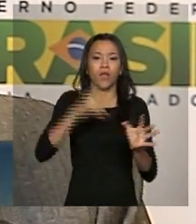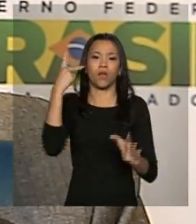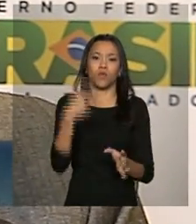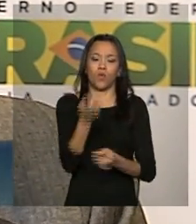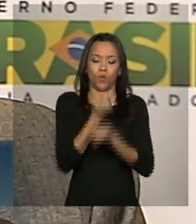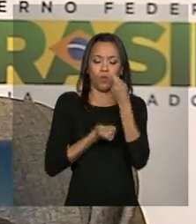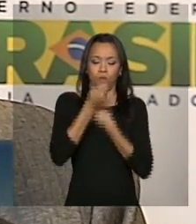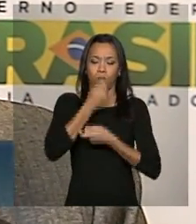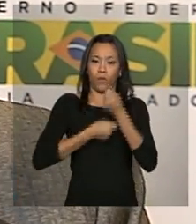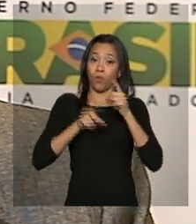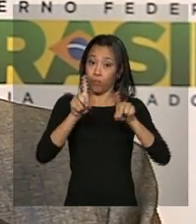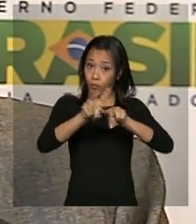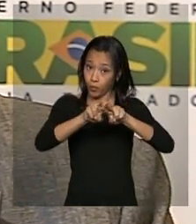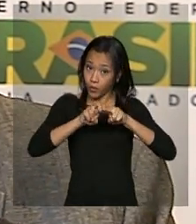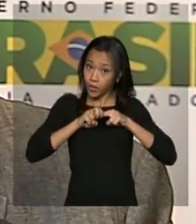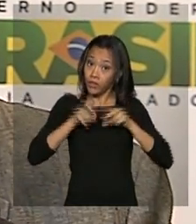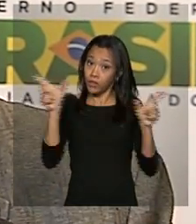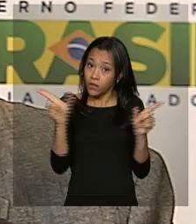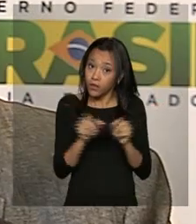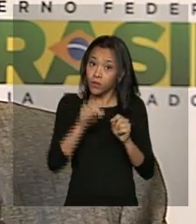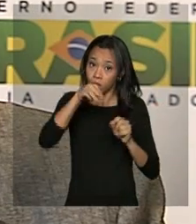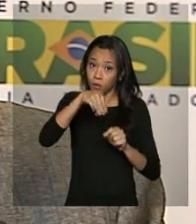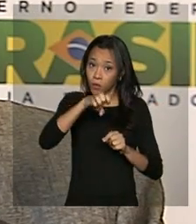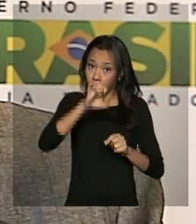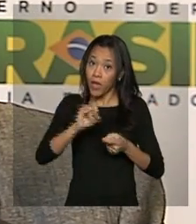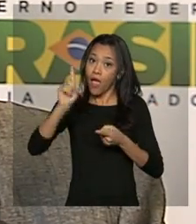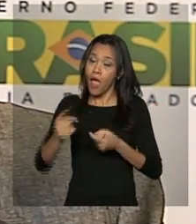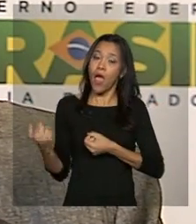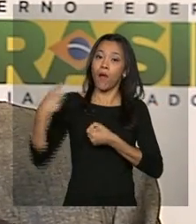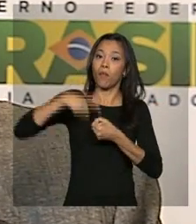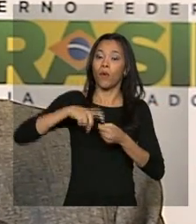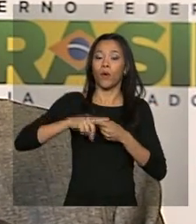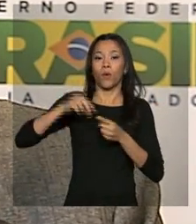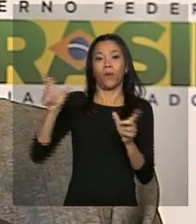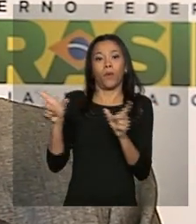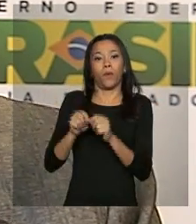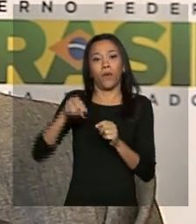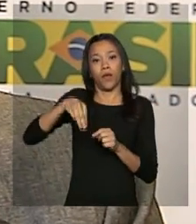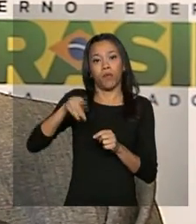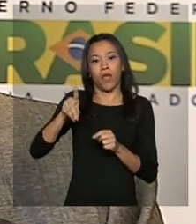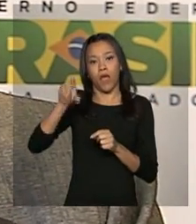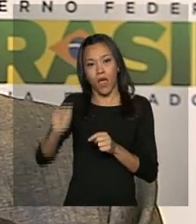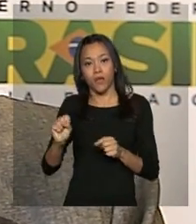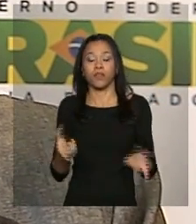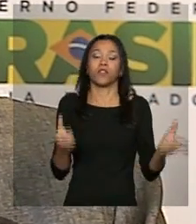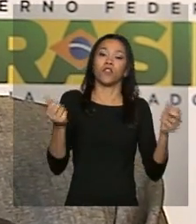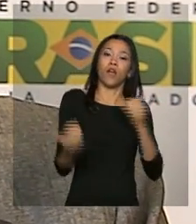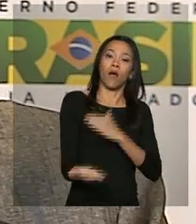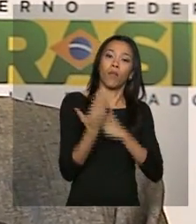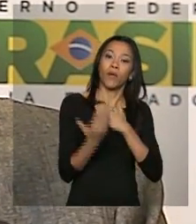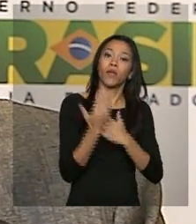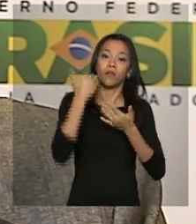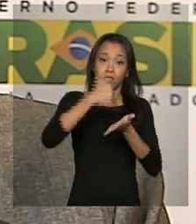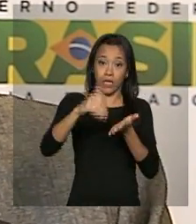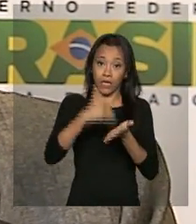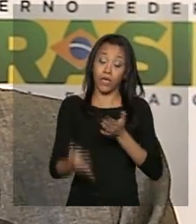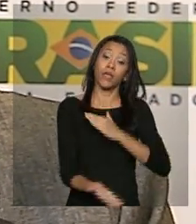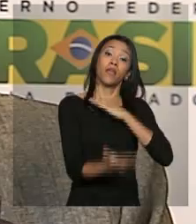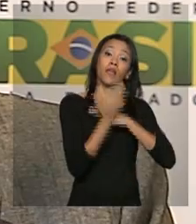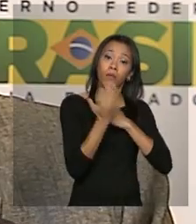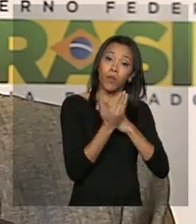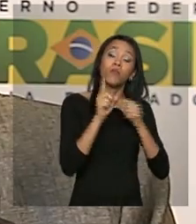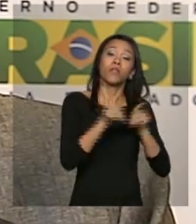MEI é uma construção do MDS, do Ministério do Desenvolvimento Social, junto com a Secretaria da Micro e Pequena Empresa e do SEBRAE,